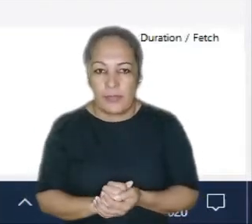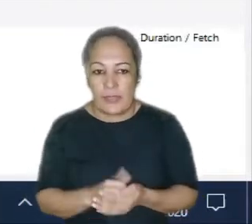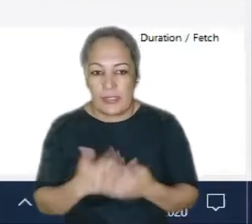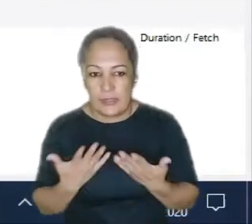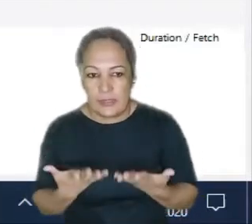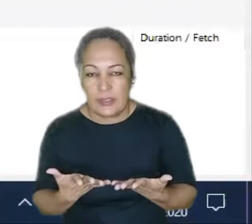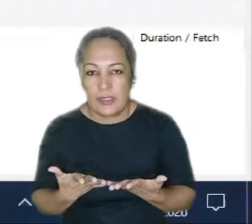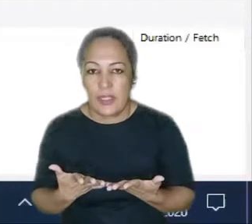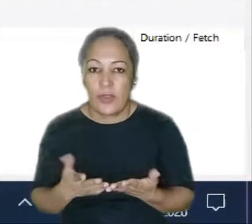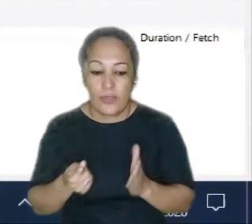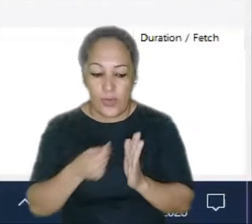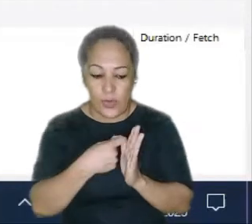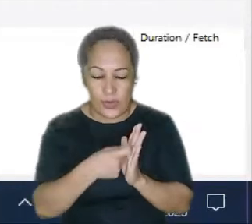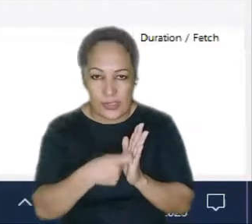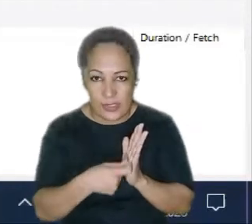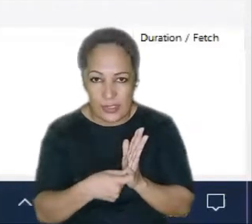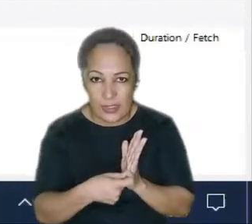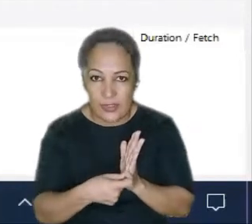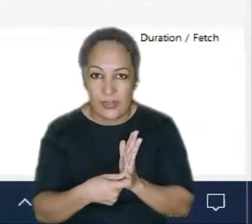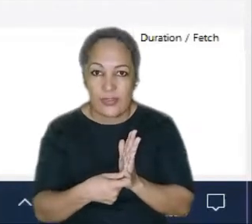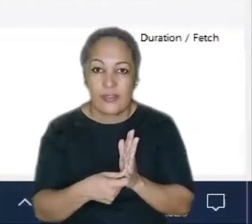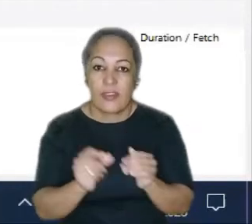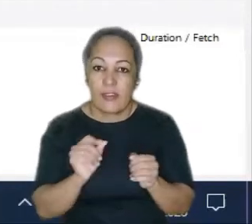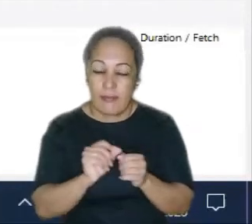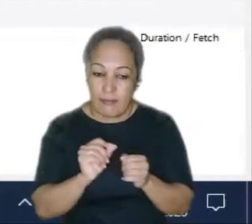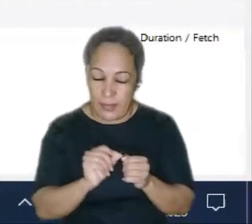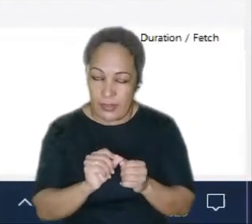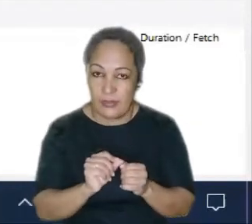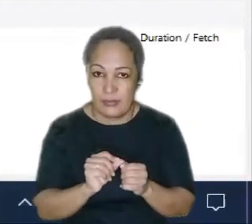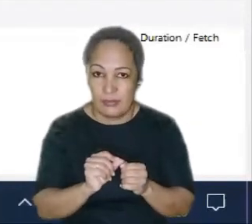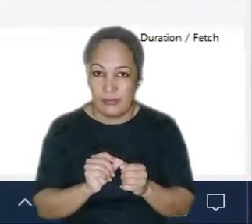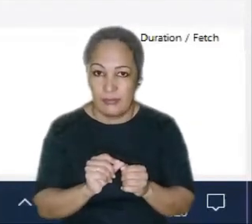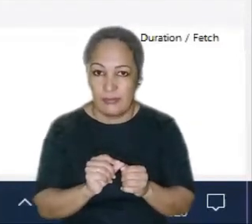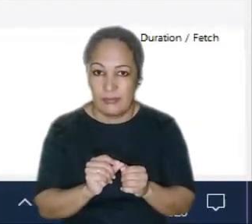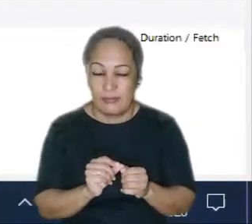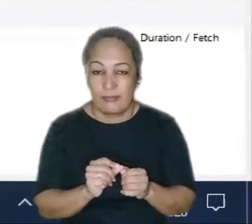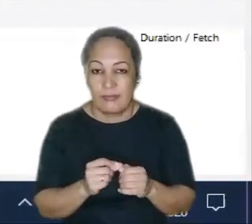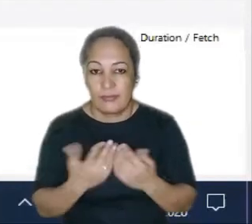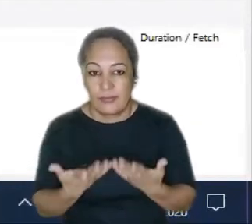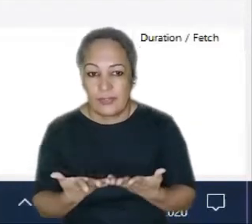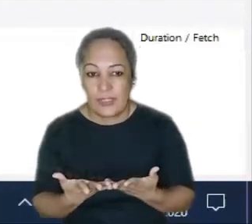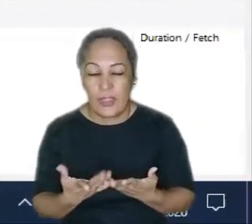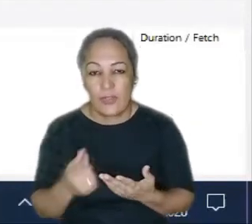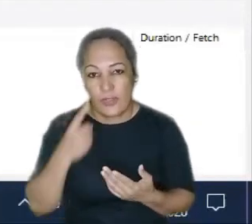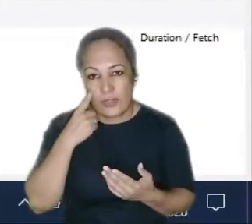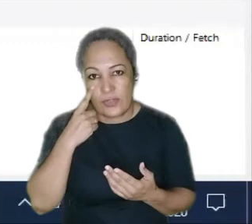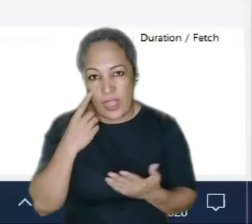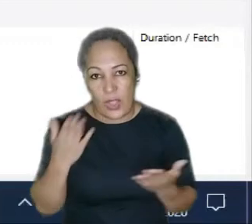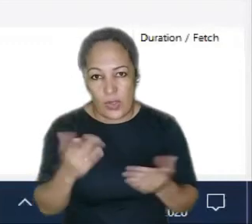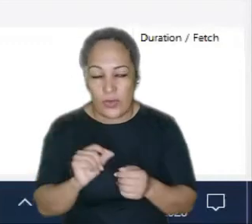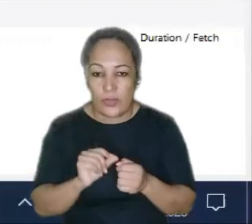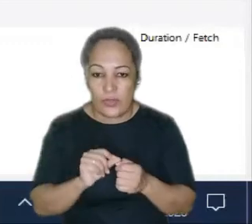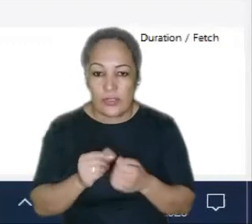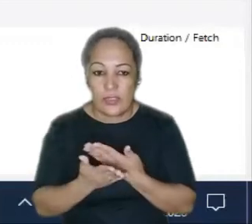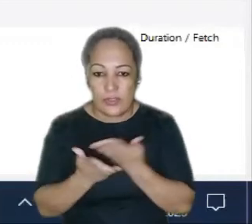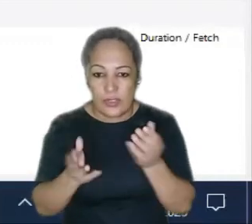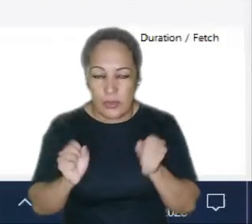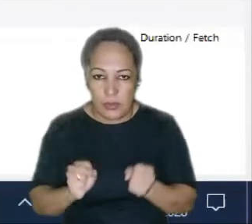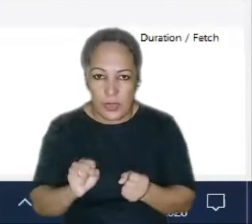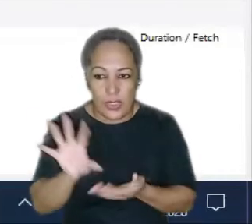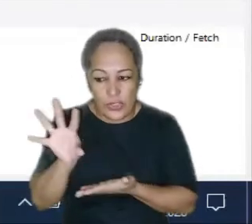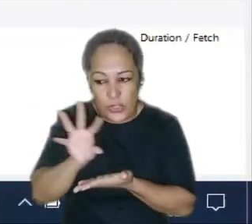ele, eu tenho que executar ele. Tá? Eu vou fazer um comando aqui que vocês já podem anotar esse comando, para deixar